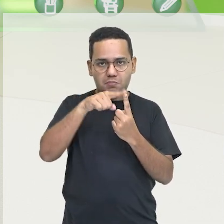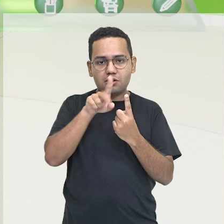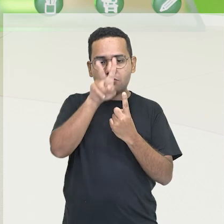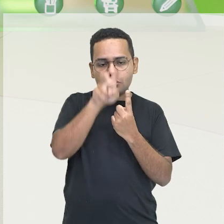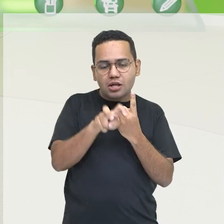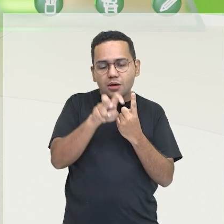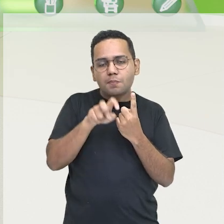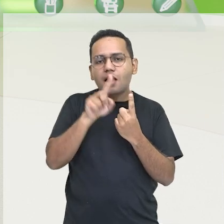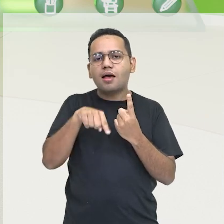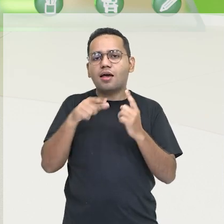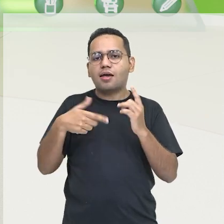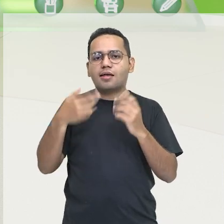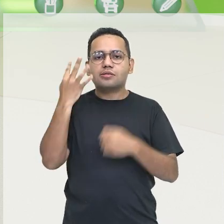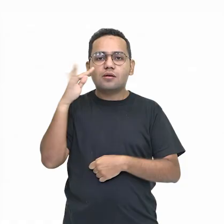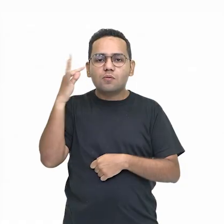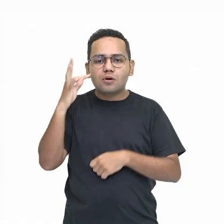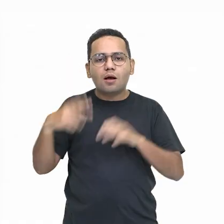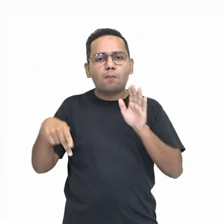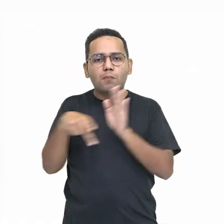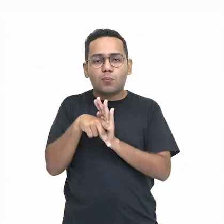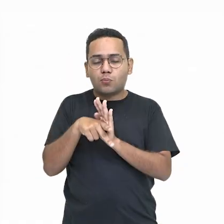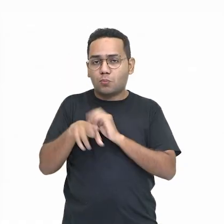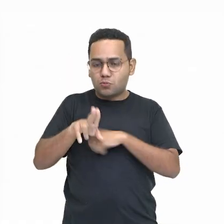das leis de Newton. Vejam,